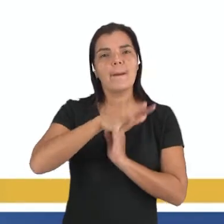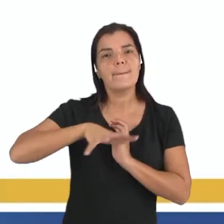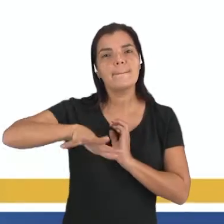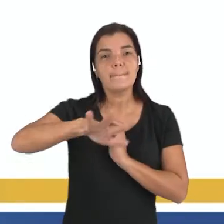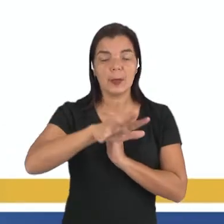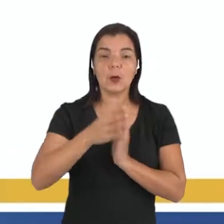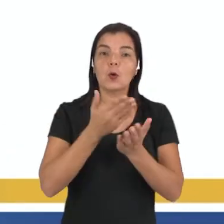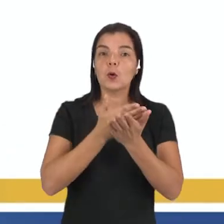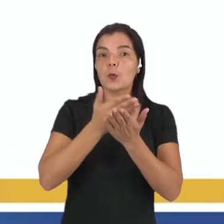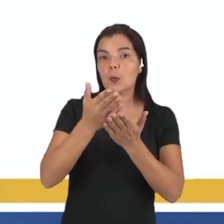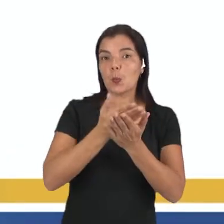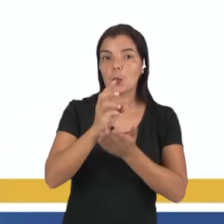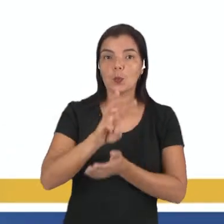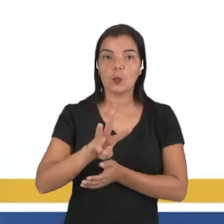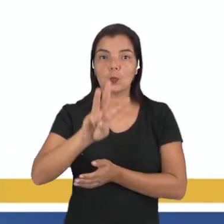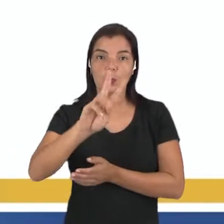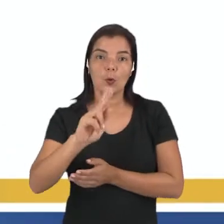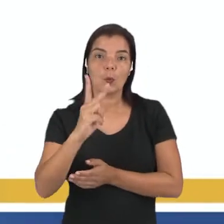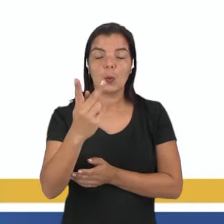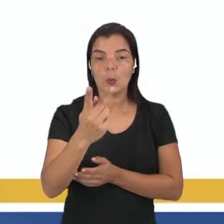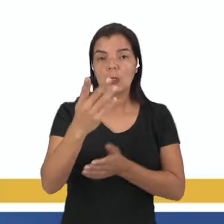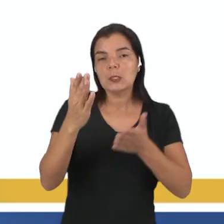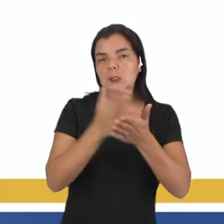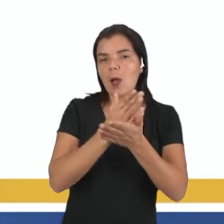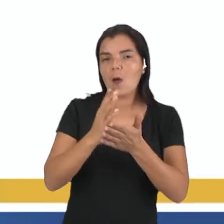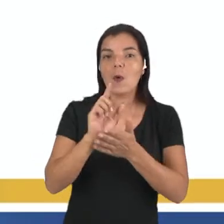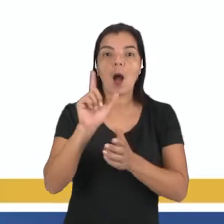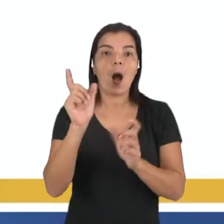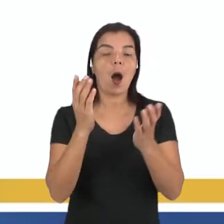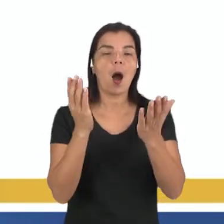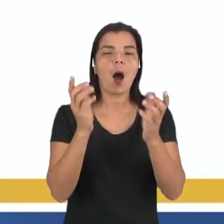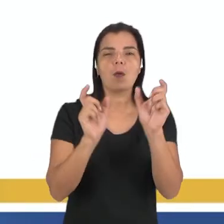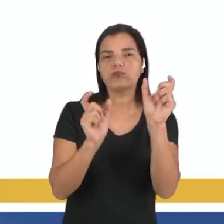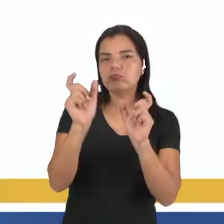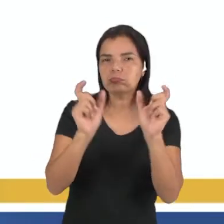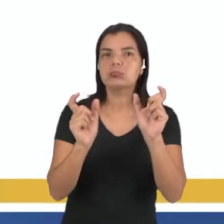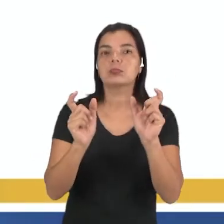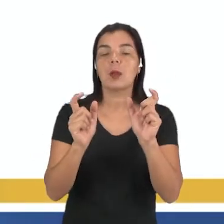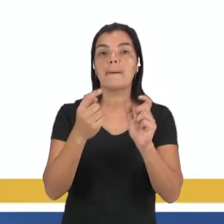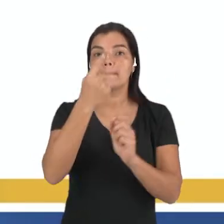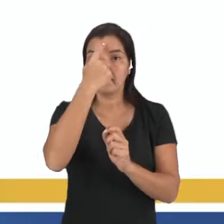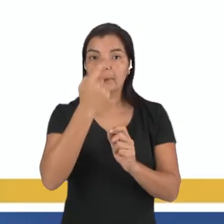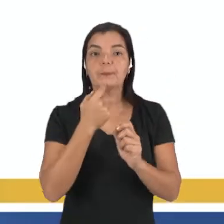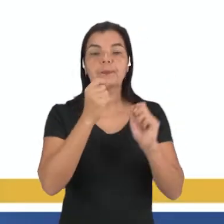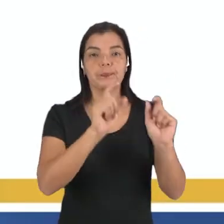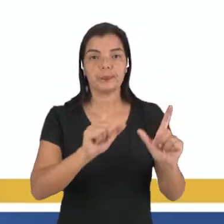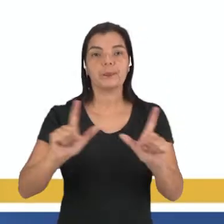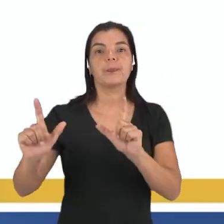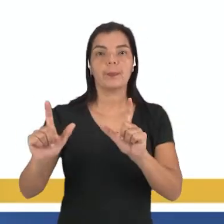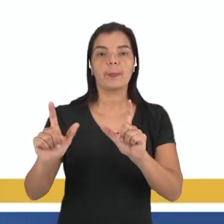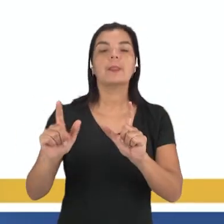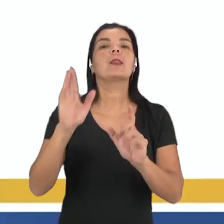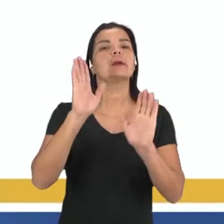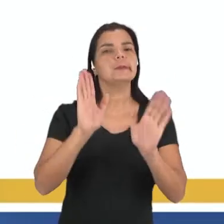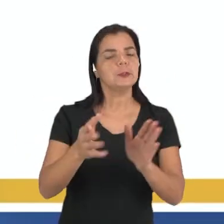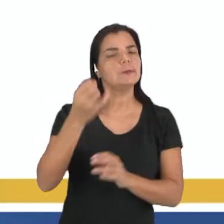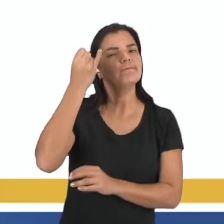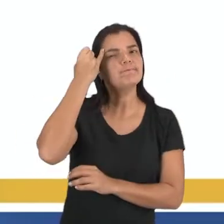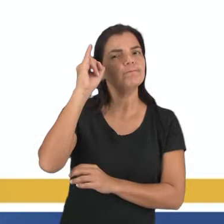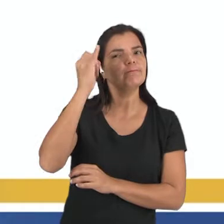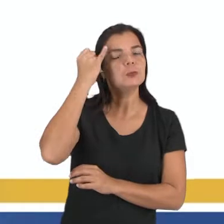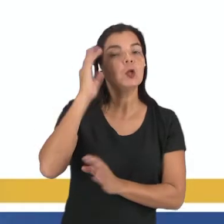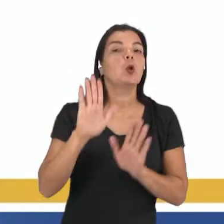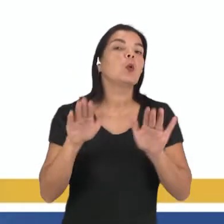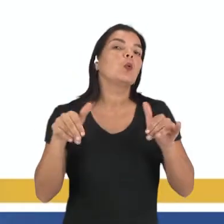deles começam com WH, salvo algumas exceções, né? Então, pela imagem que vocês observam aí, vocês já fazem uma ideia